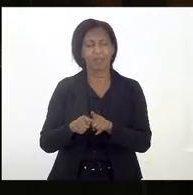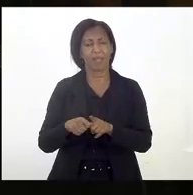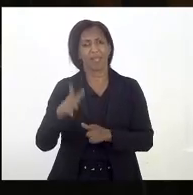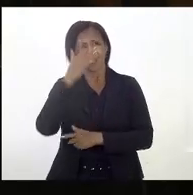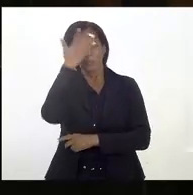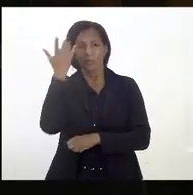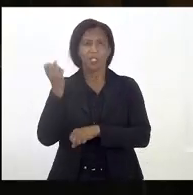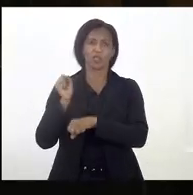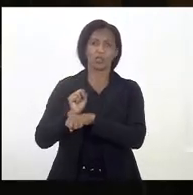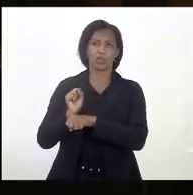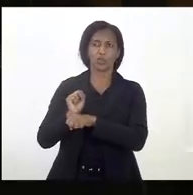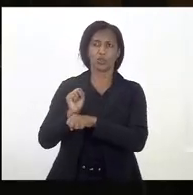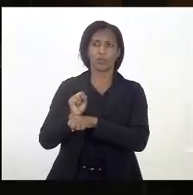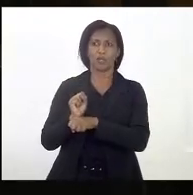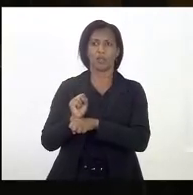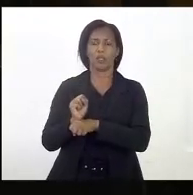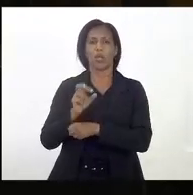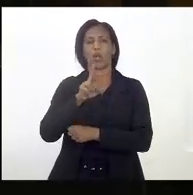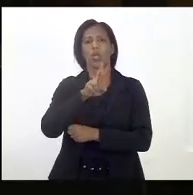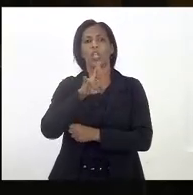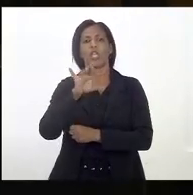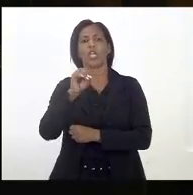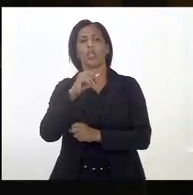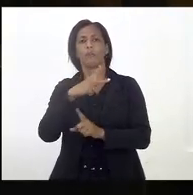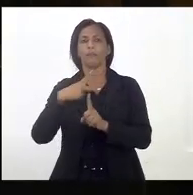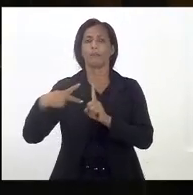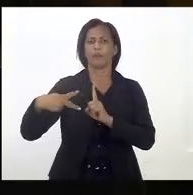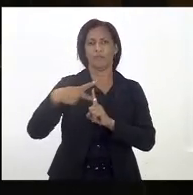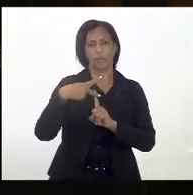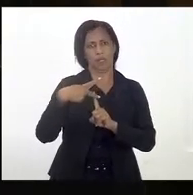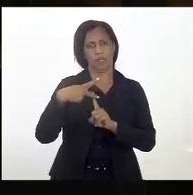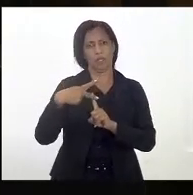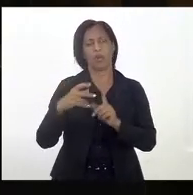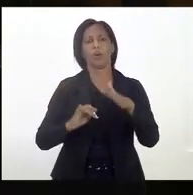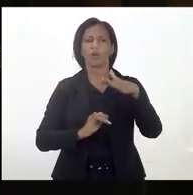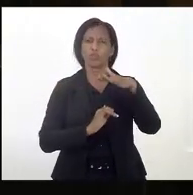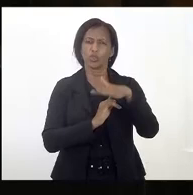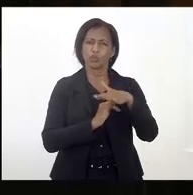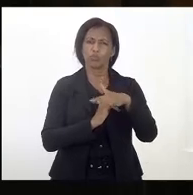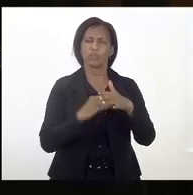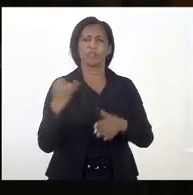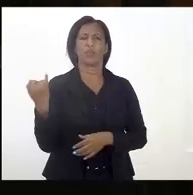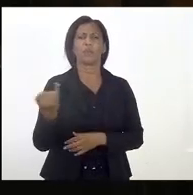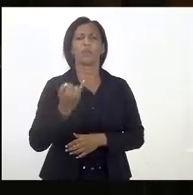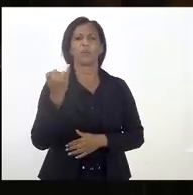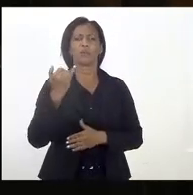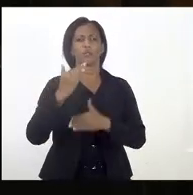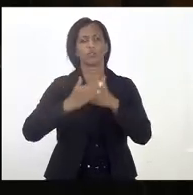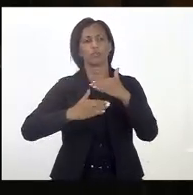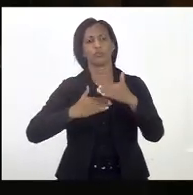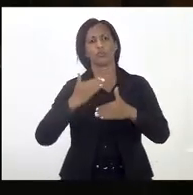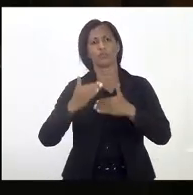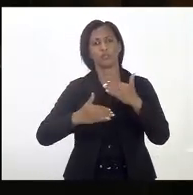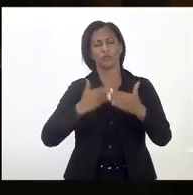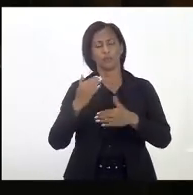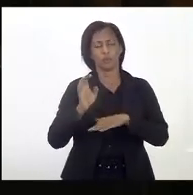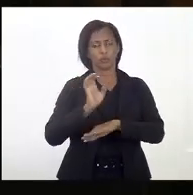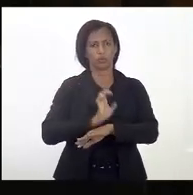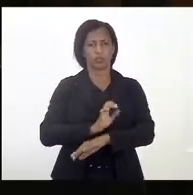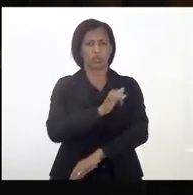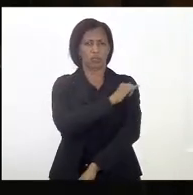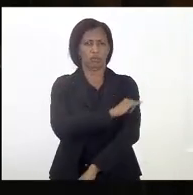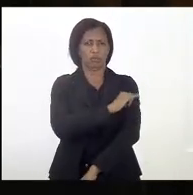guardada do Servidor Público do Rio previdência uma instituição importante para o desenvolvimento do Rio de Janeiro para o